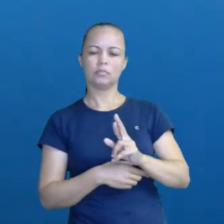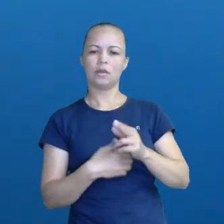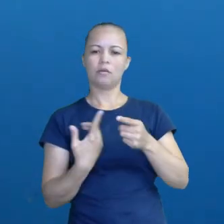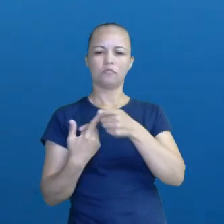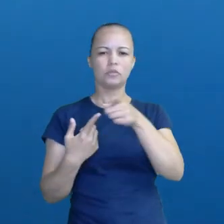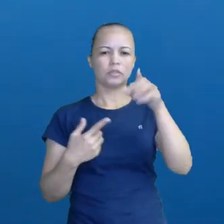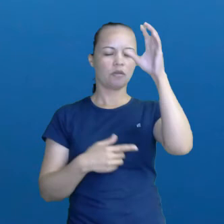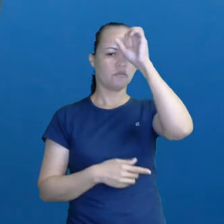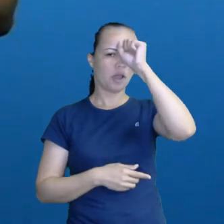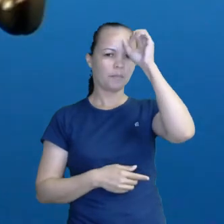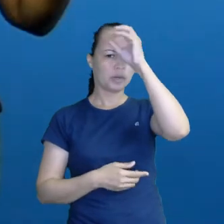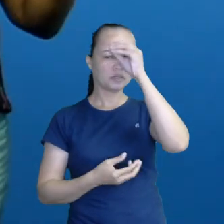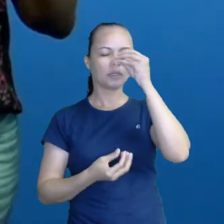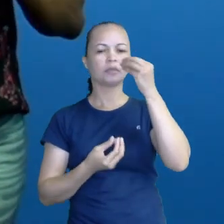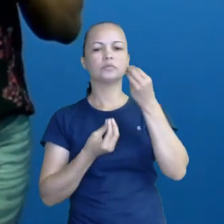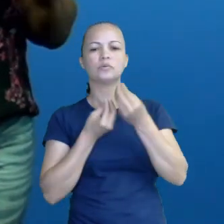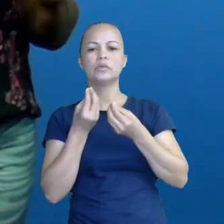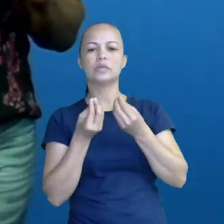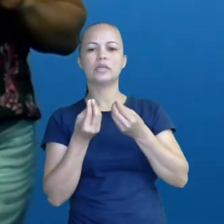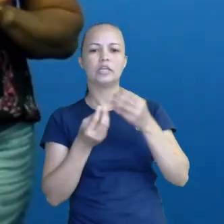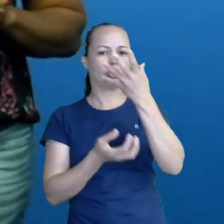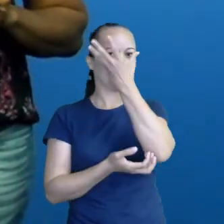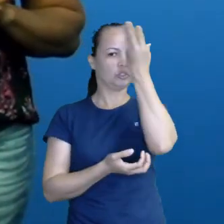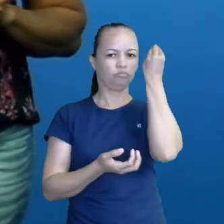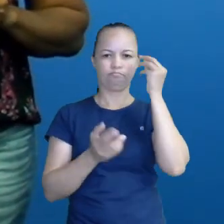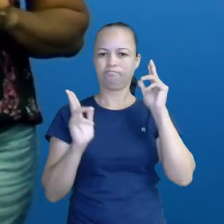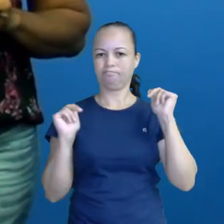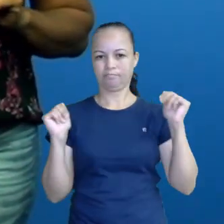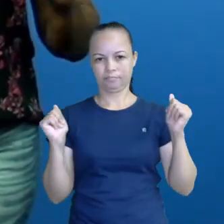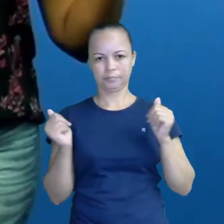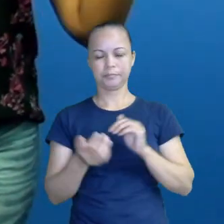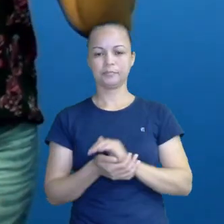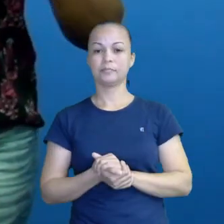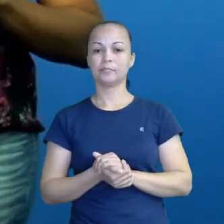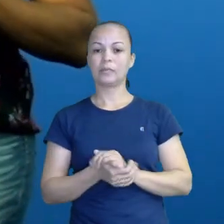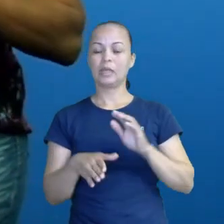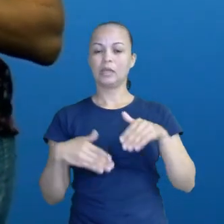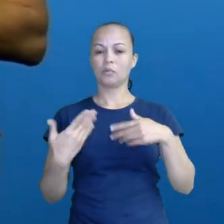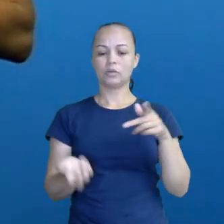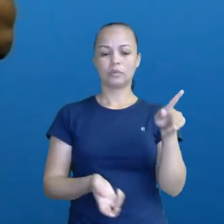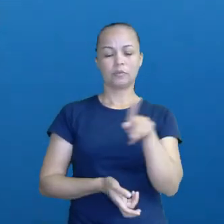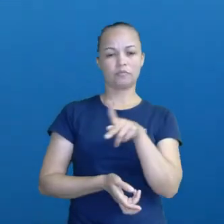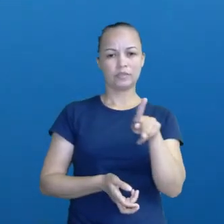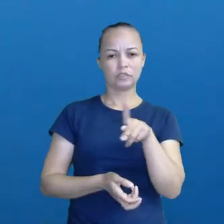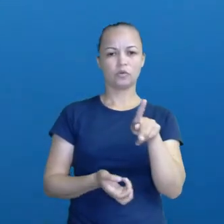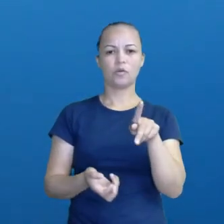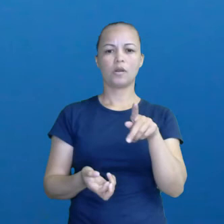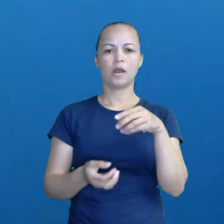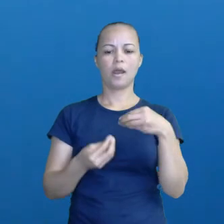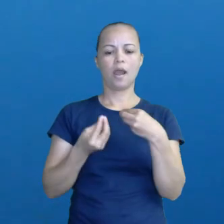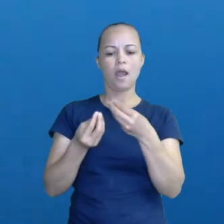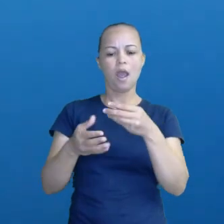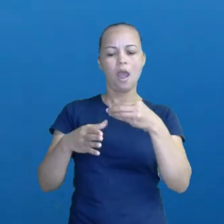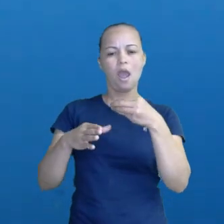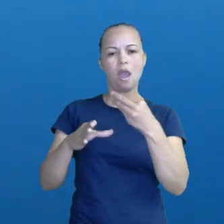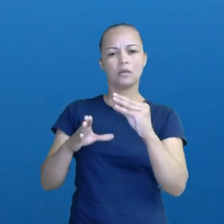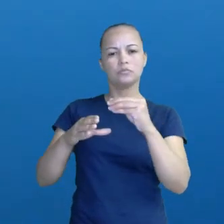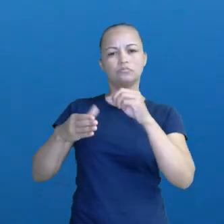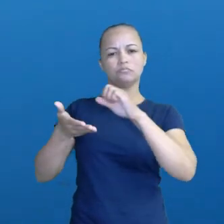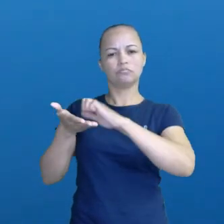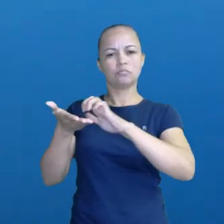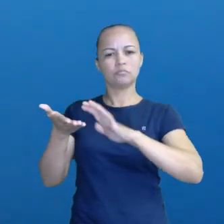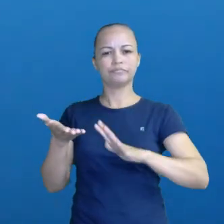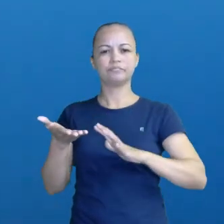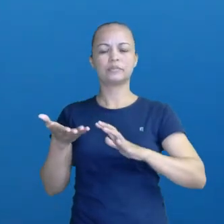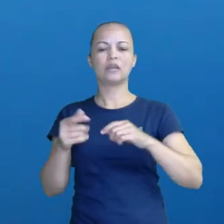você vai aprender a forma e não vai esquecer e quando a professora passou um exercício você já vai